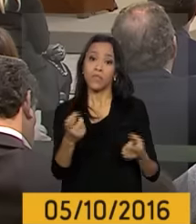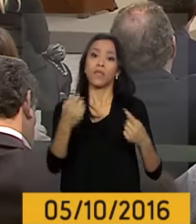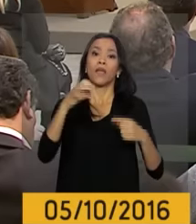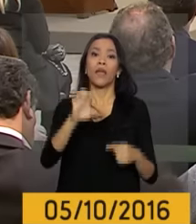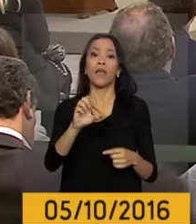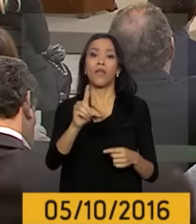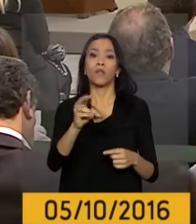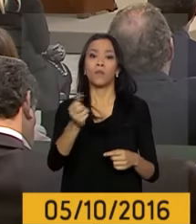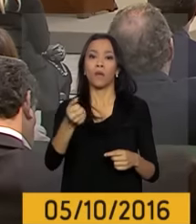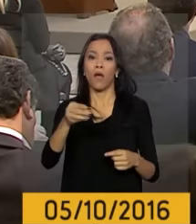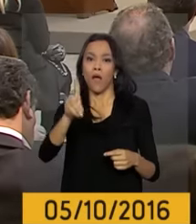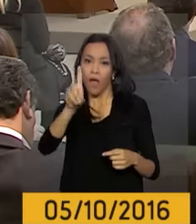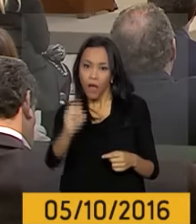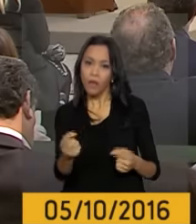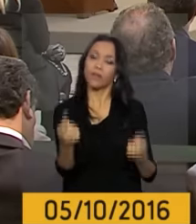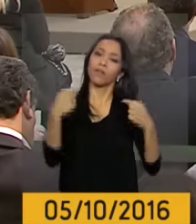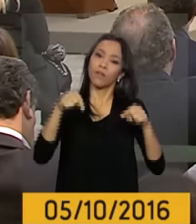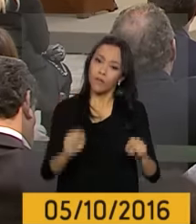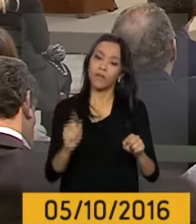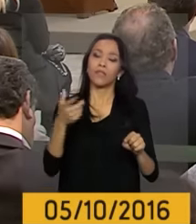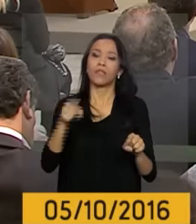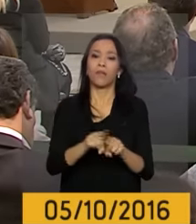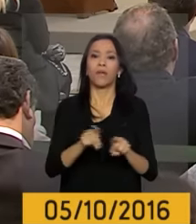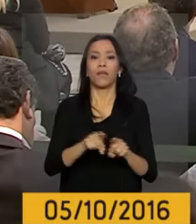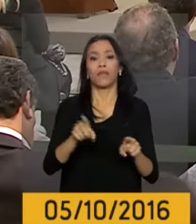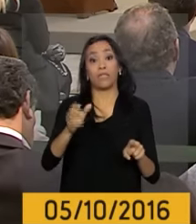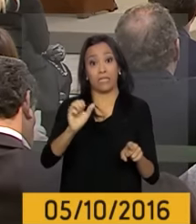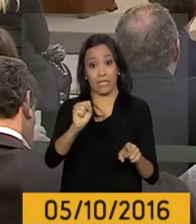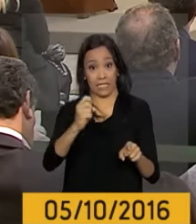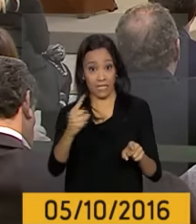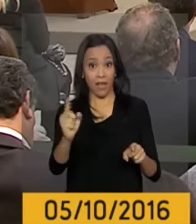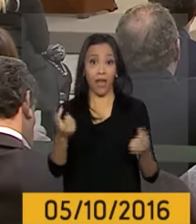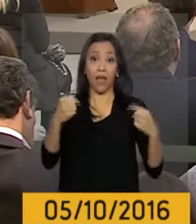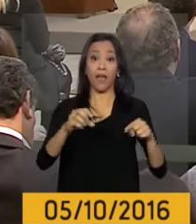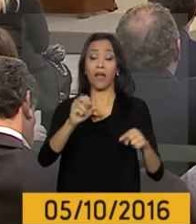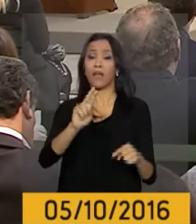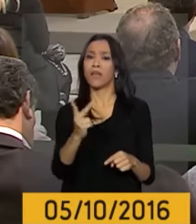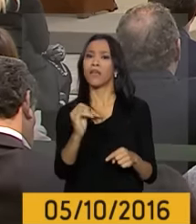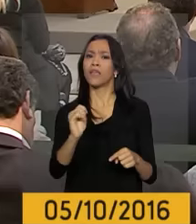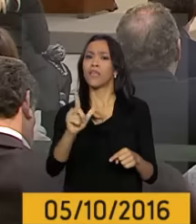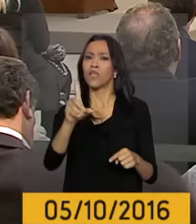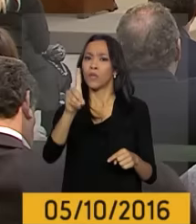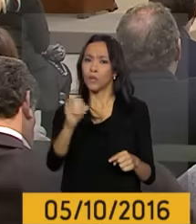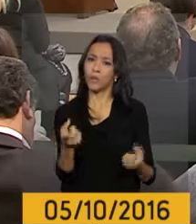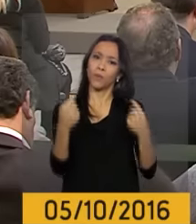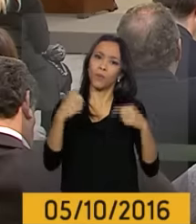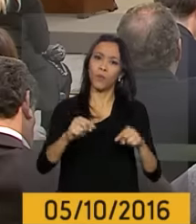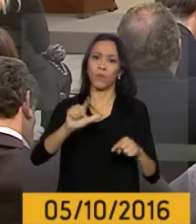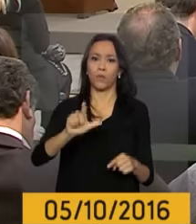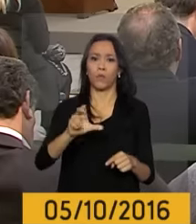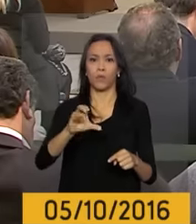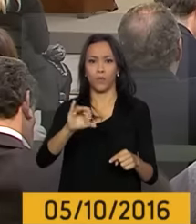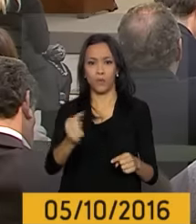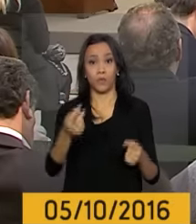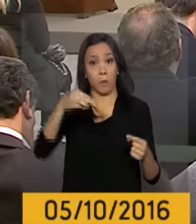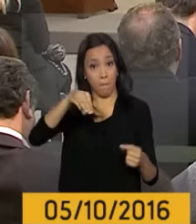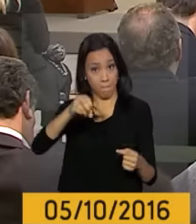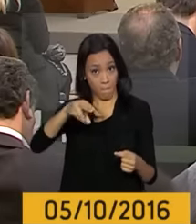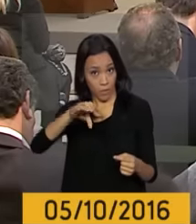Barbosa, Eros Biondini, Giovanni Adissá, Hildo Rocha, Leandre, Lúcio Vera Lima, Manuel